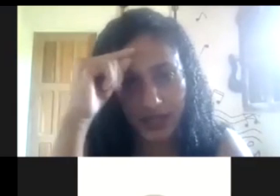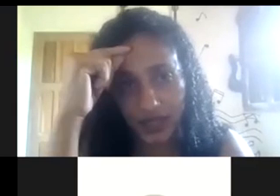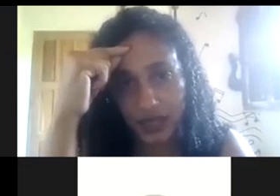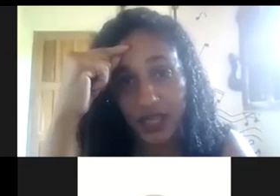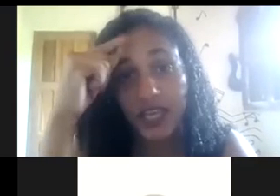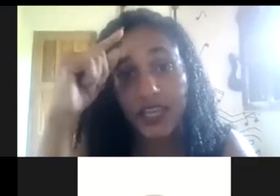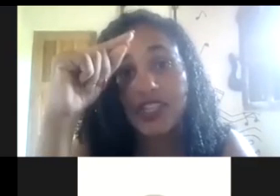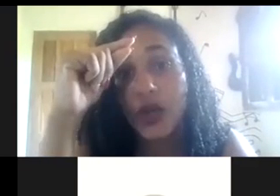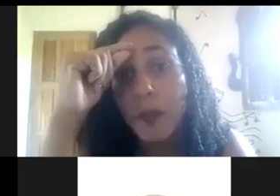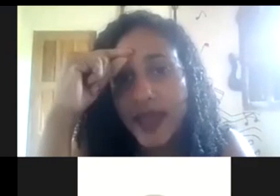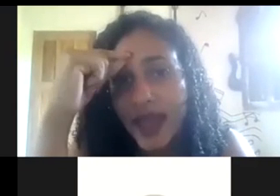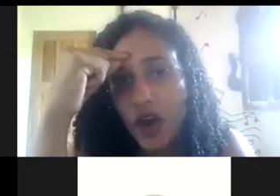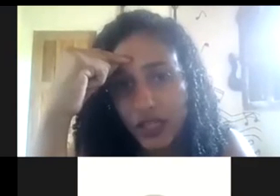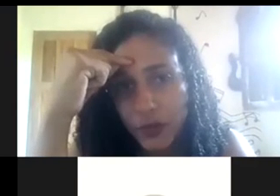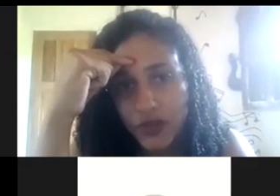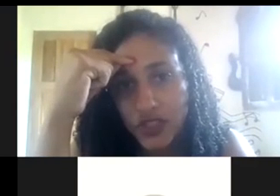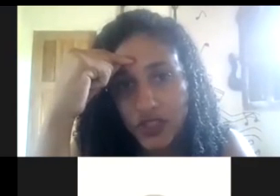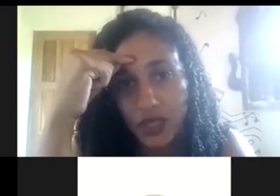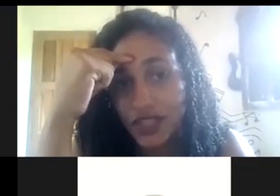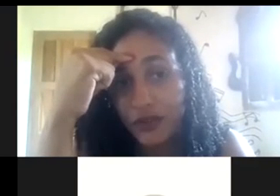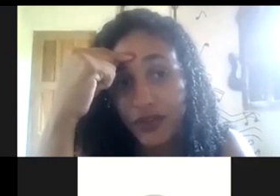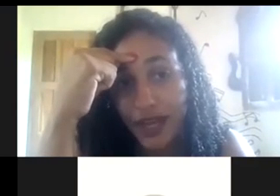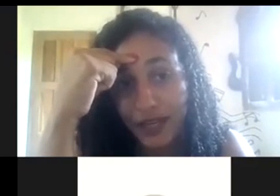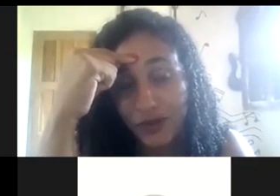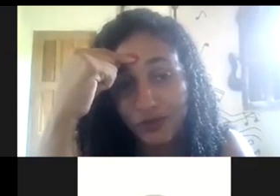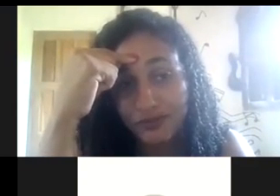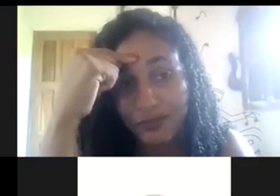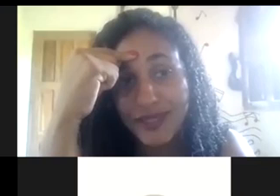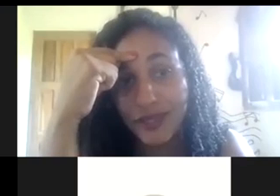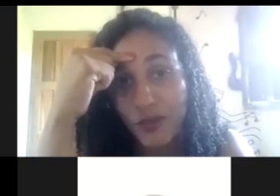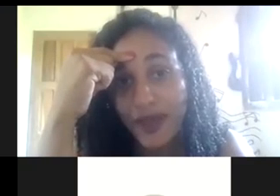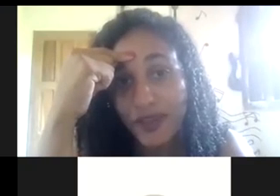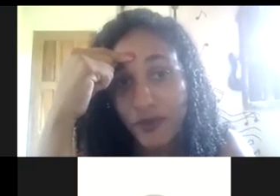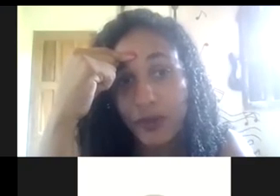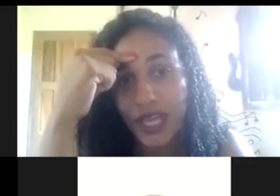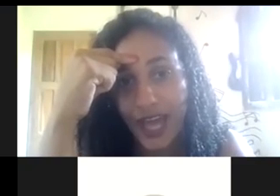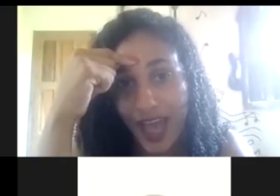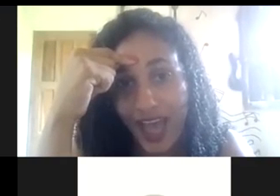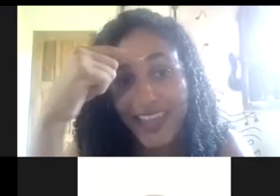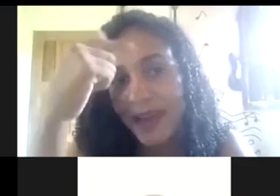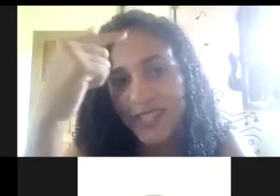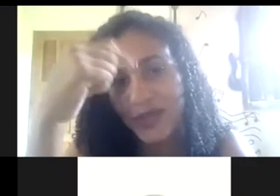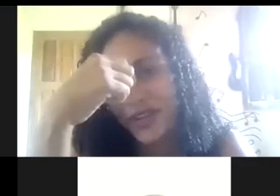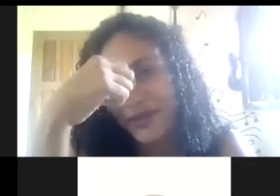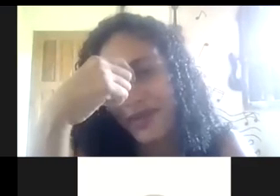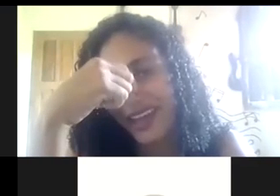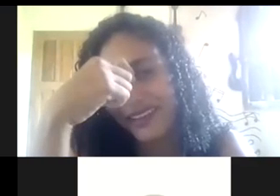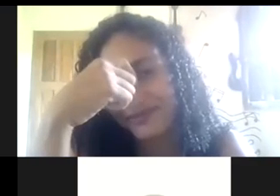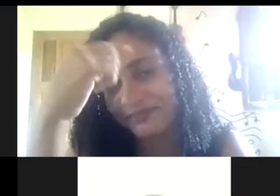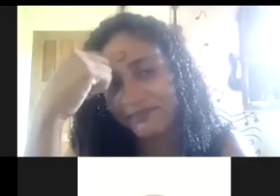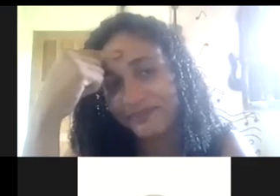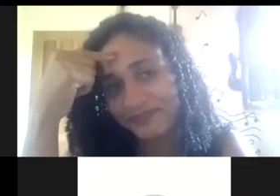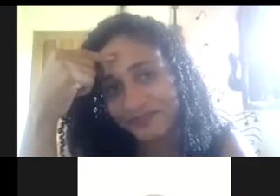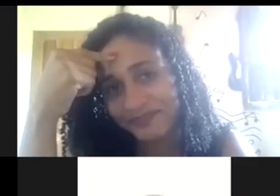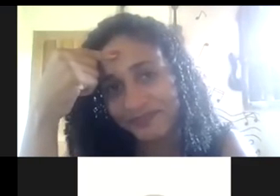vê, Ana, que a gente deu meia hora de procedimento, eles já ficaram pensando como é que vão aplicar, imagine